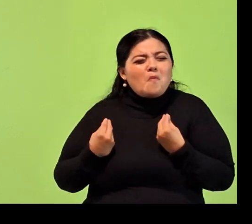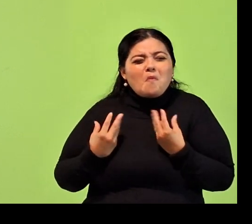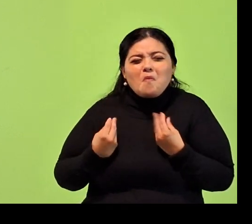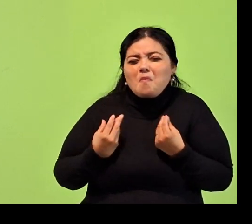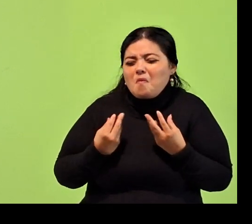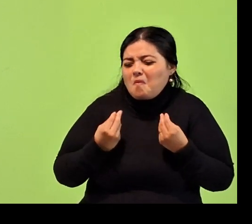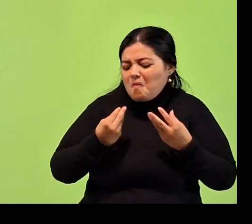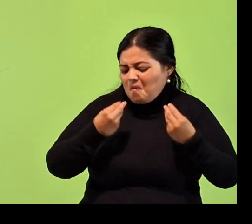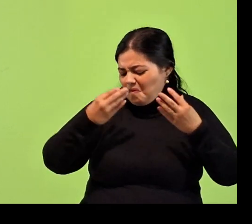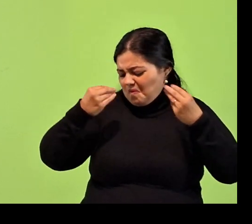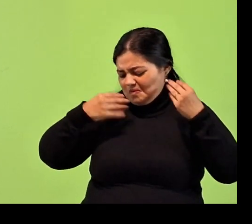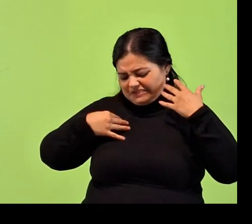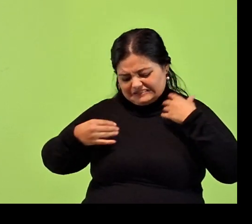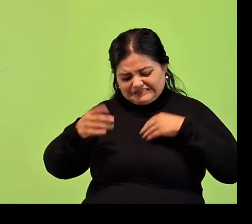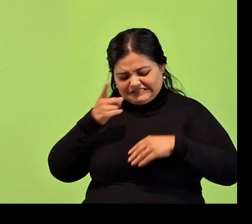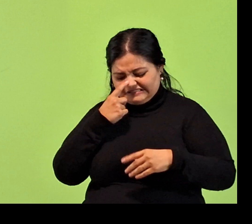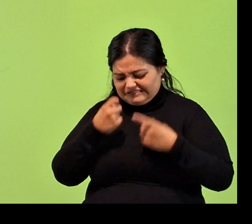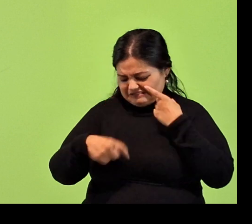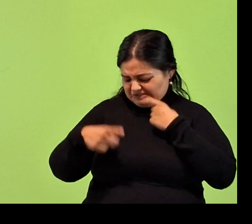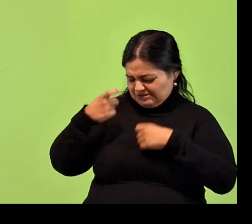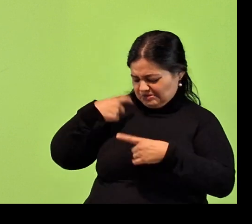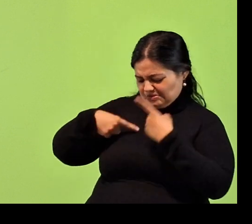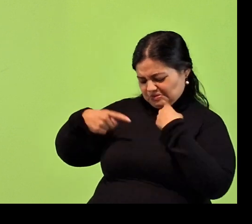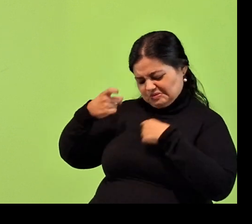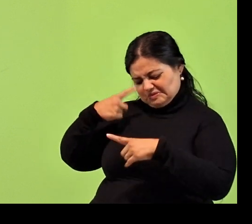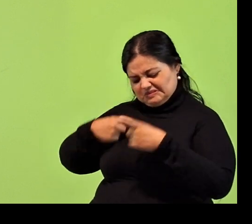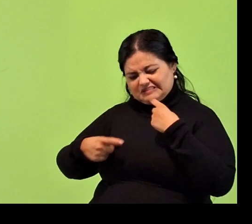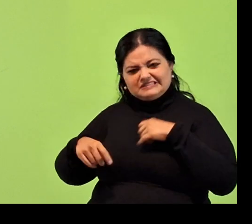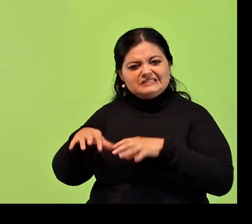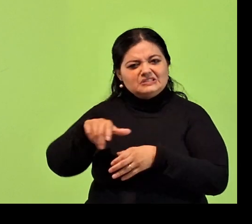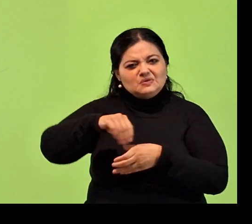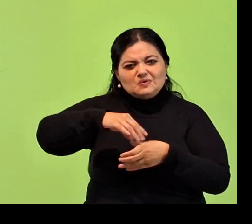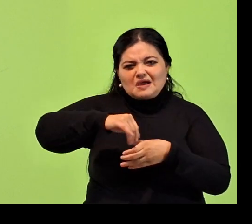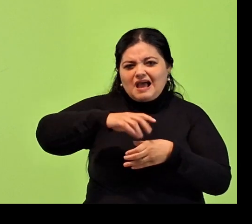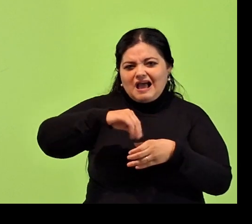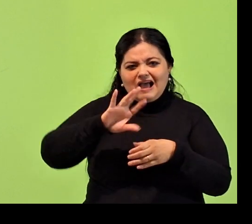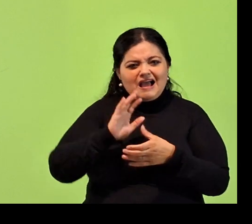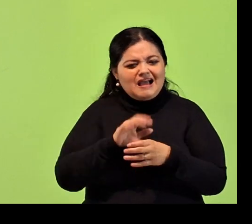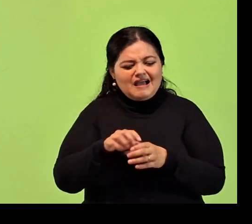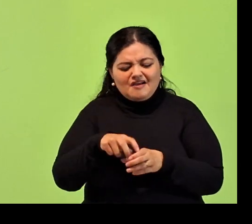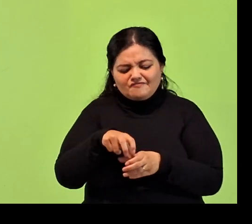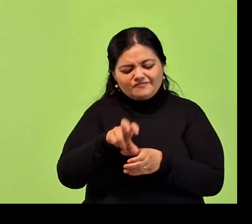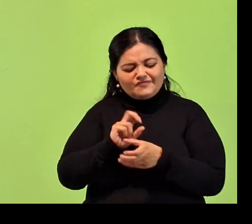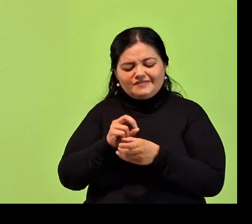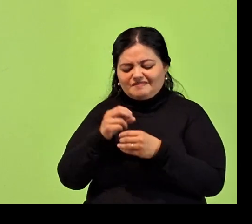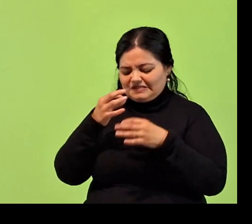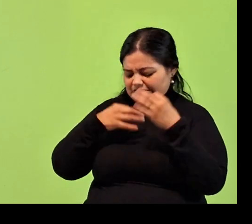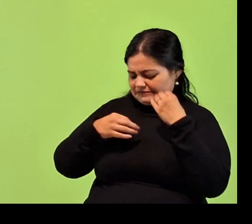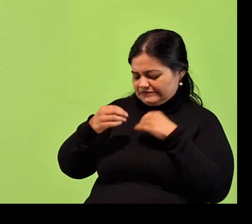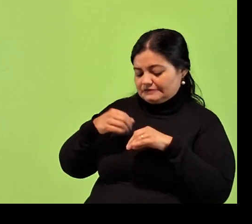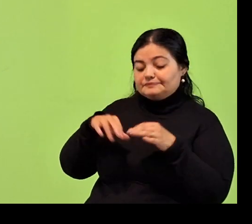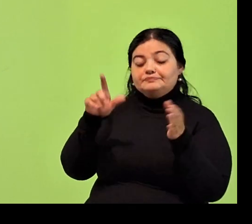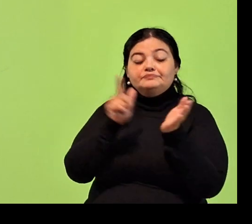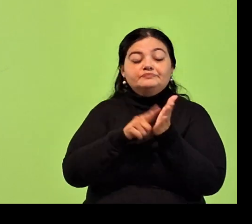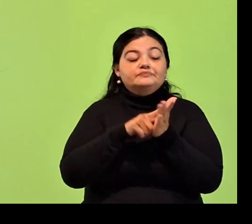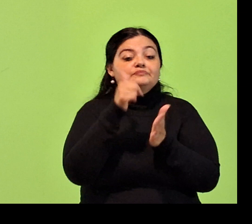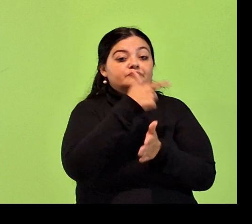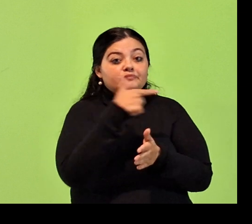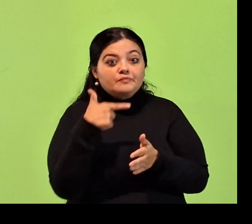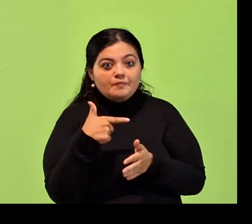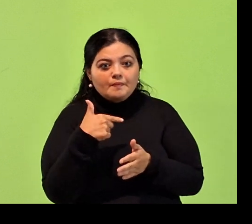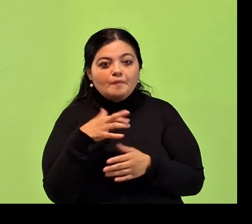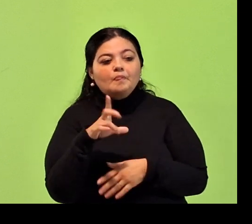de lixo, plástico, lata, garrafa, compõem o visual da performance. Na página 22,